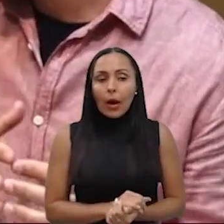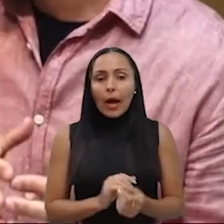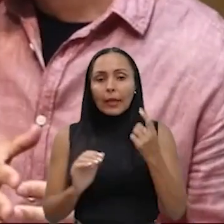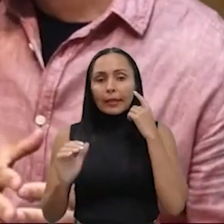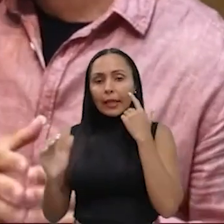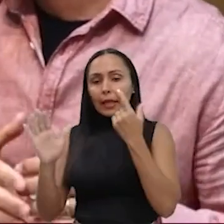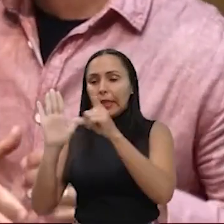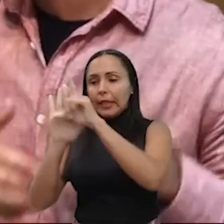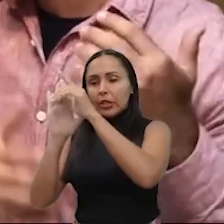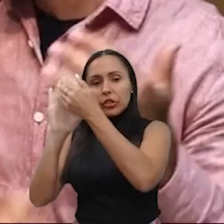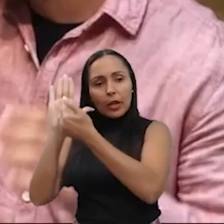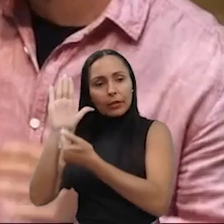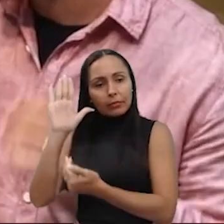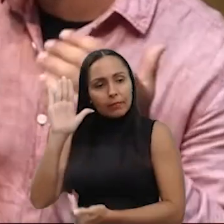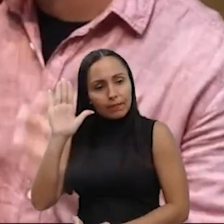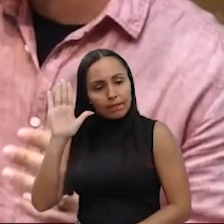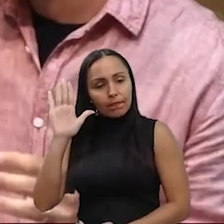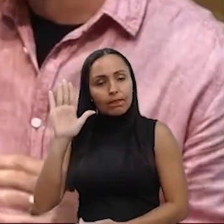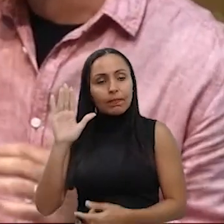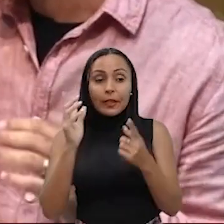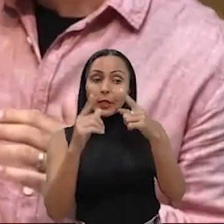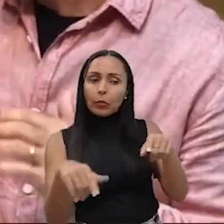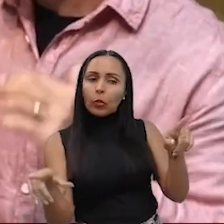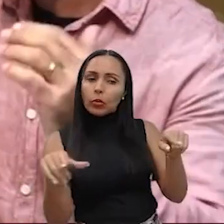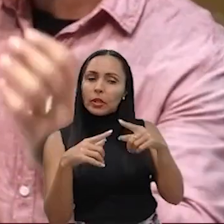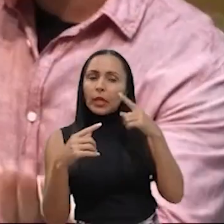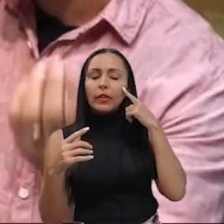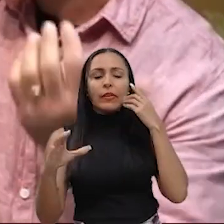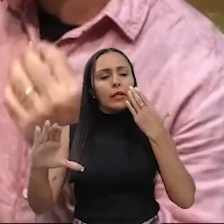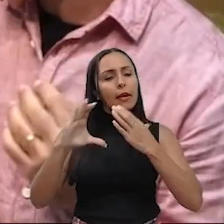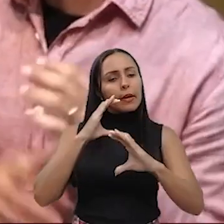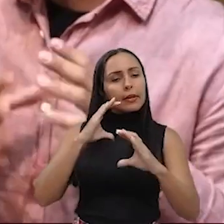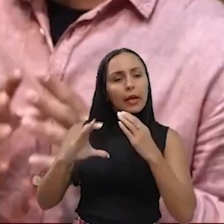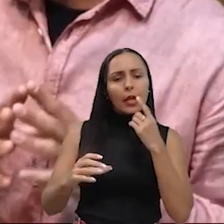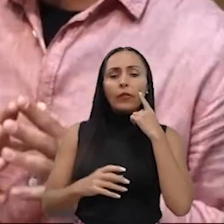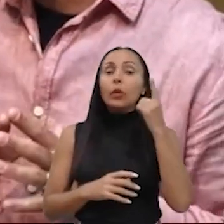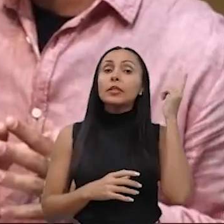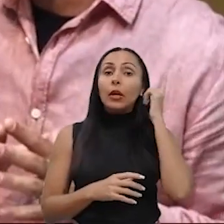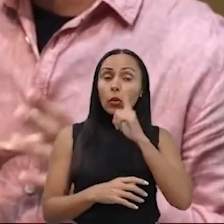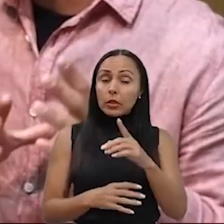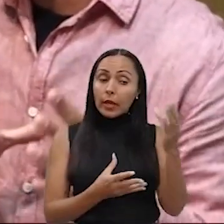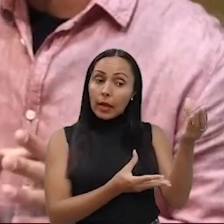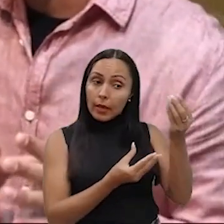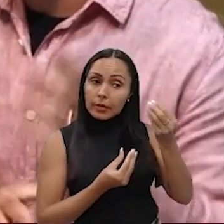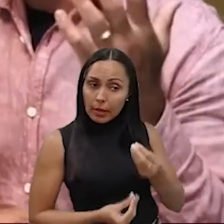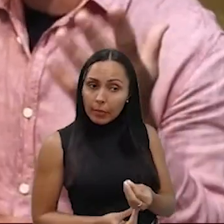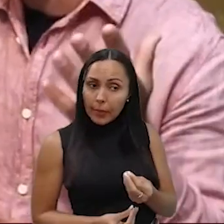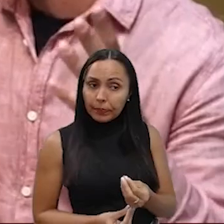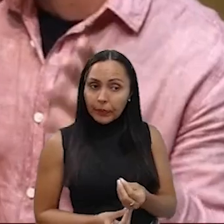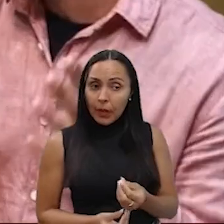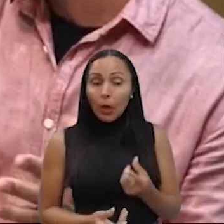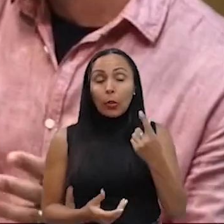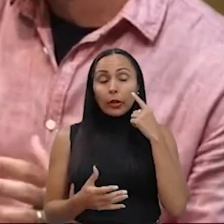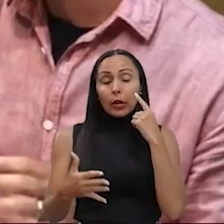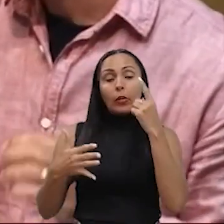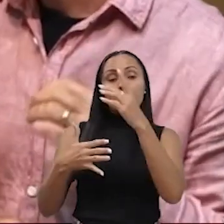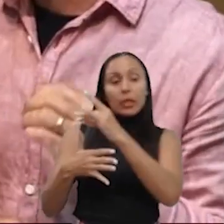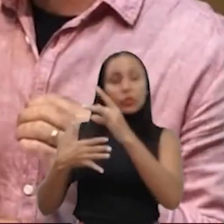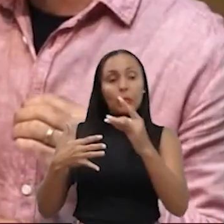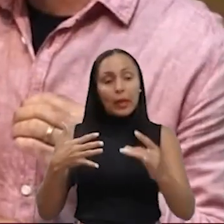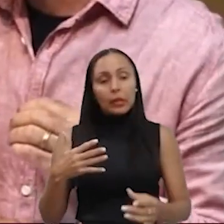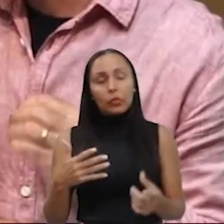de músicas, né, que vai ser cantada naquele determinado show. Você consegue receber, porque esse é um dos aspectos que a gente, inclusive,